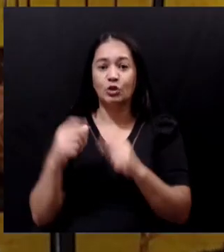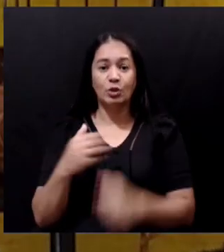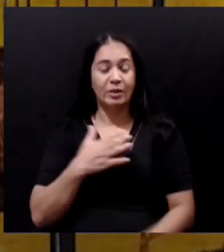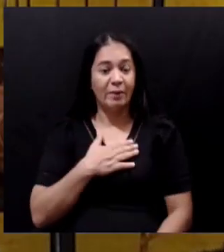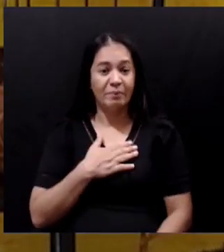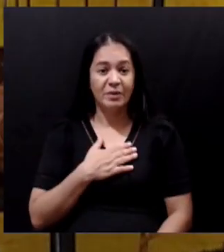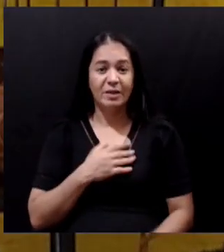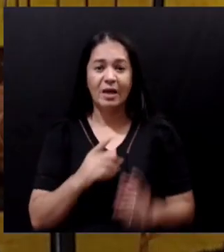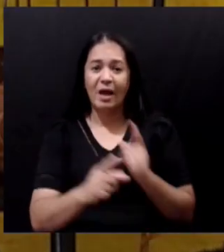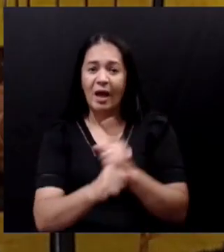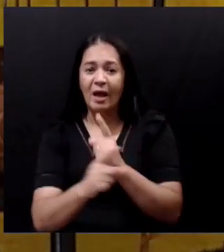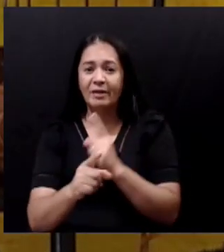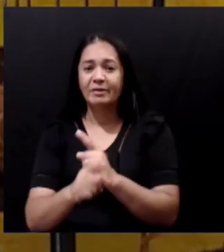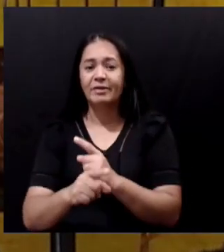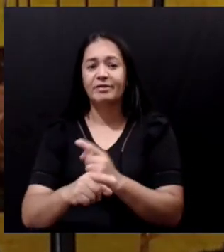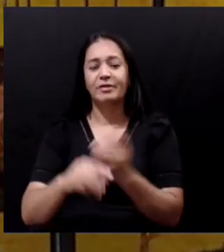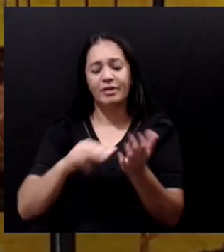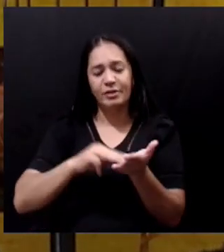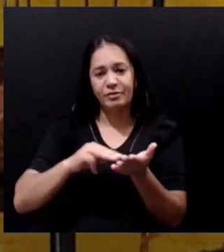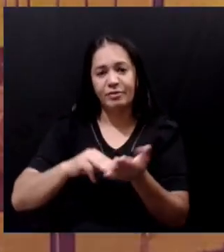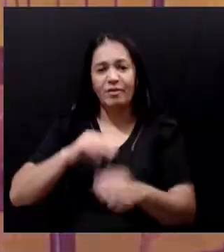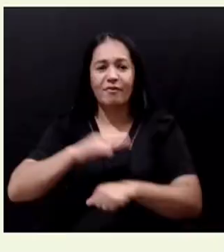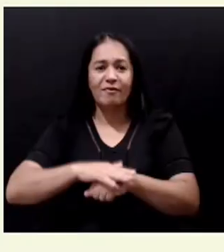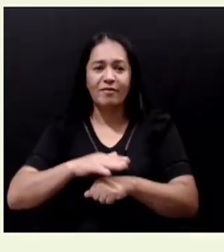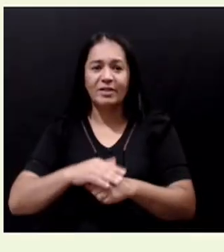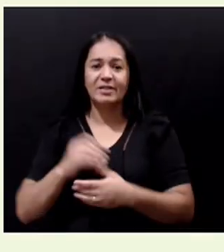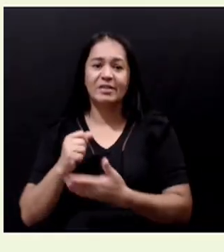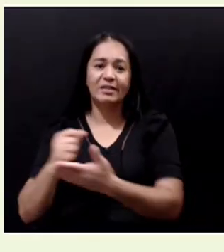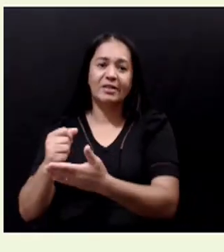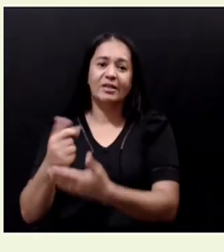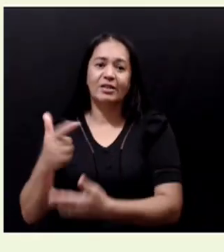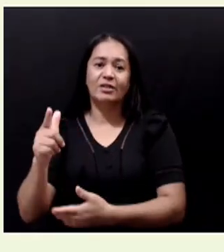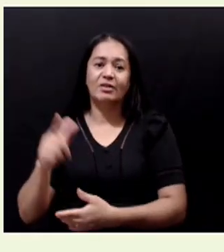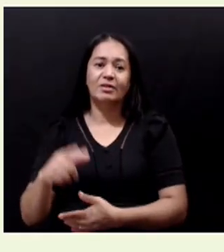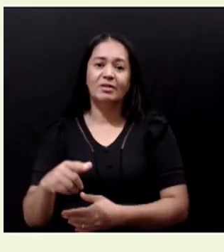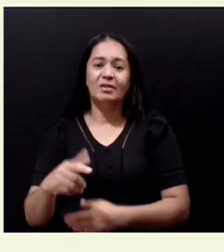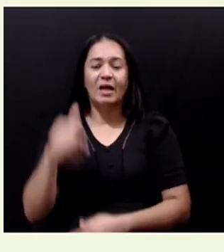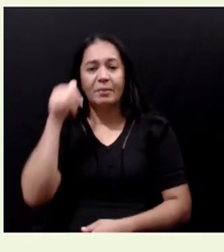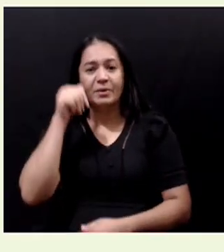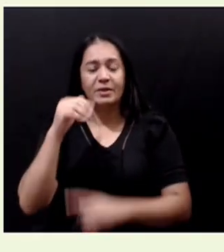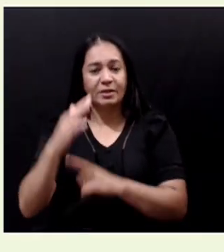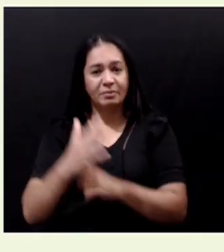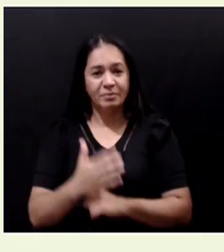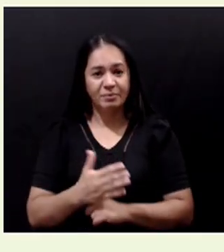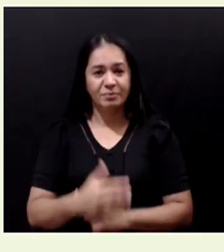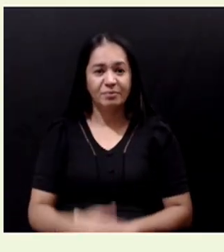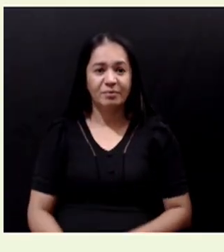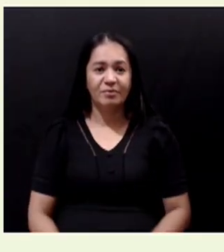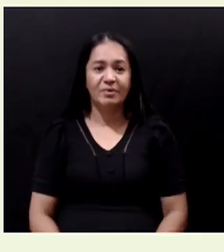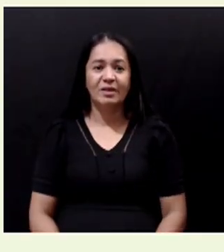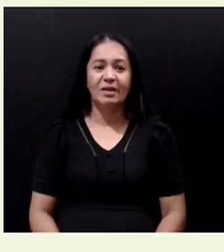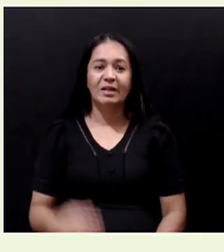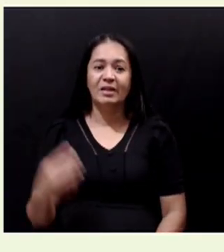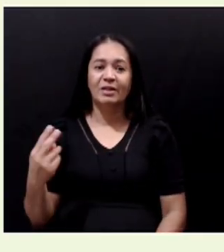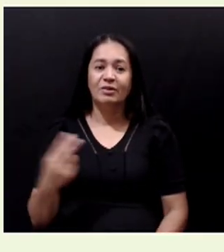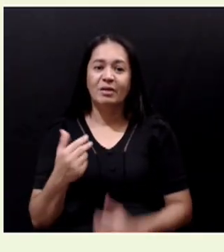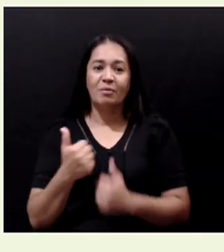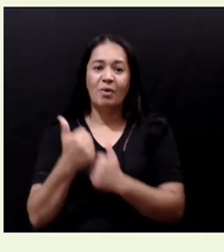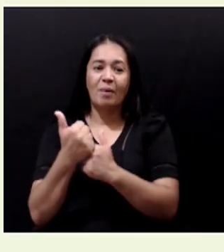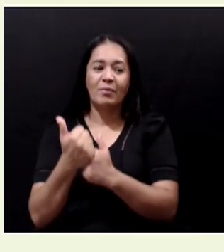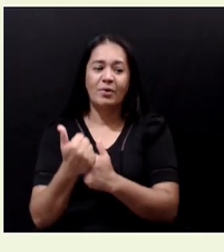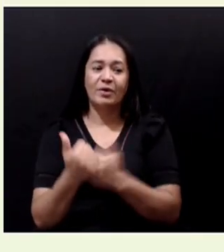fazer o pastel, de entregar a minha, da minha filha e demais a moça que me ajudava. E eu já não tinha aquele apoio dele que nem estava antes, tudo